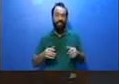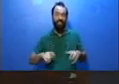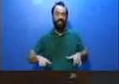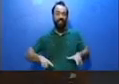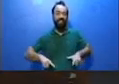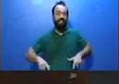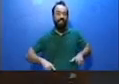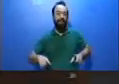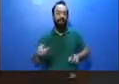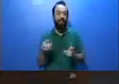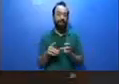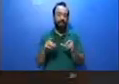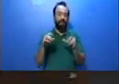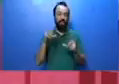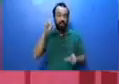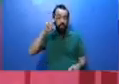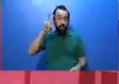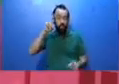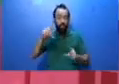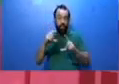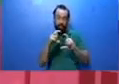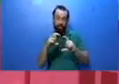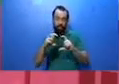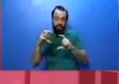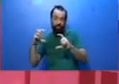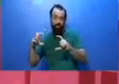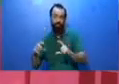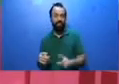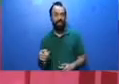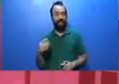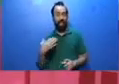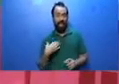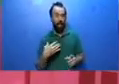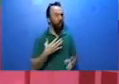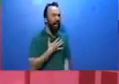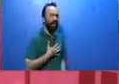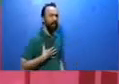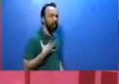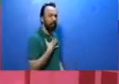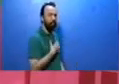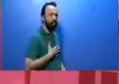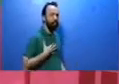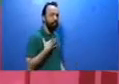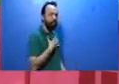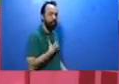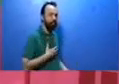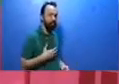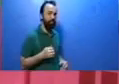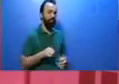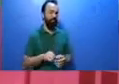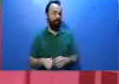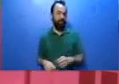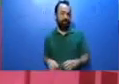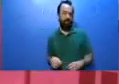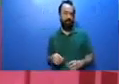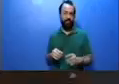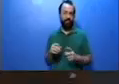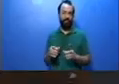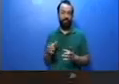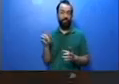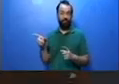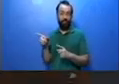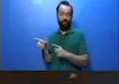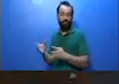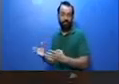Você gosta de histórias em quadrinhos? Adoro, professora. Gosto de tirinha, gosto de gibi. Aí, você